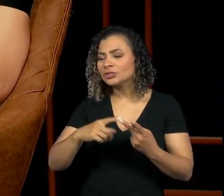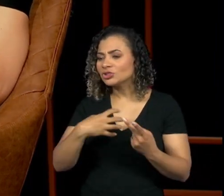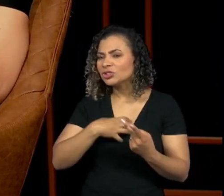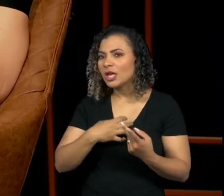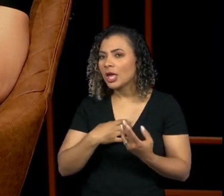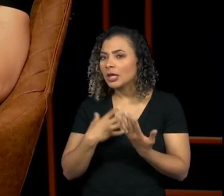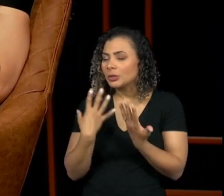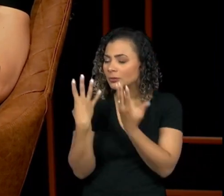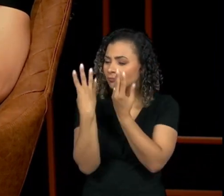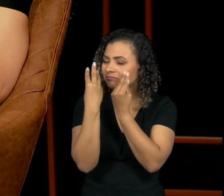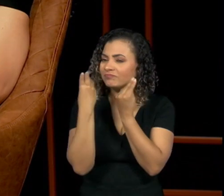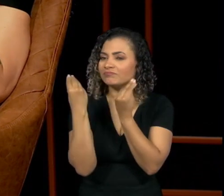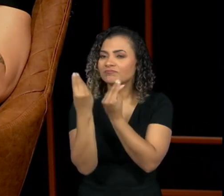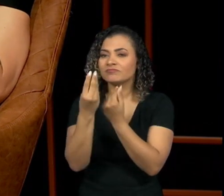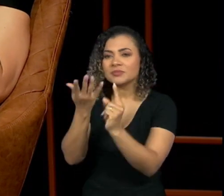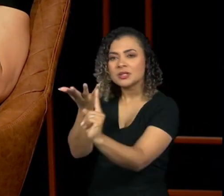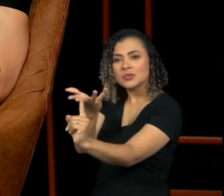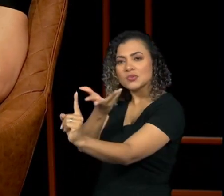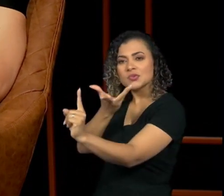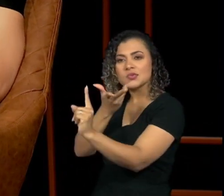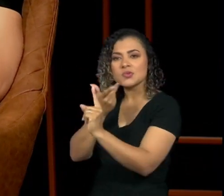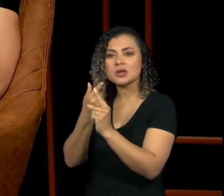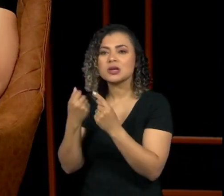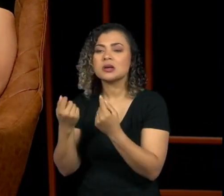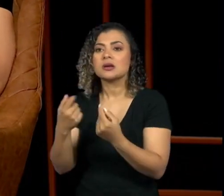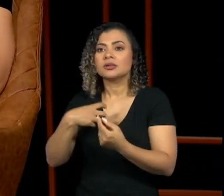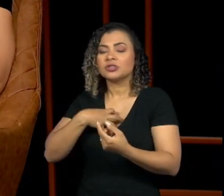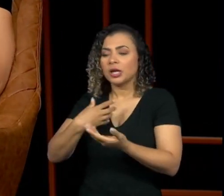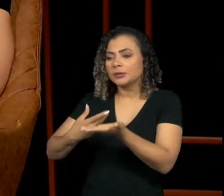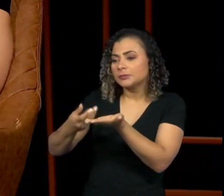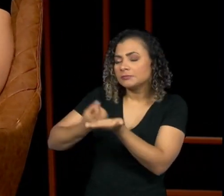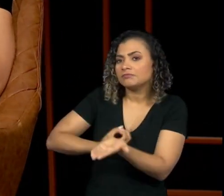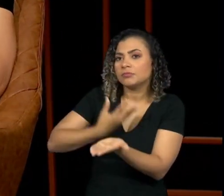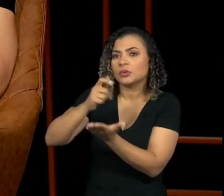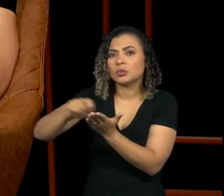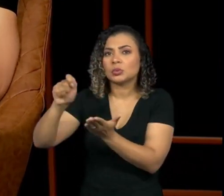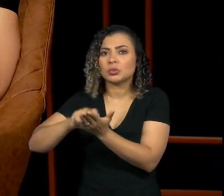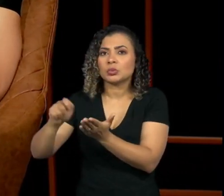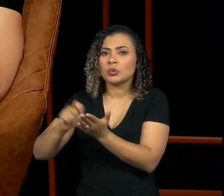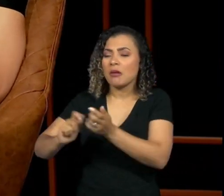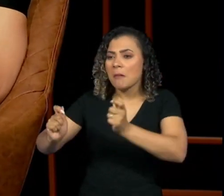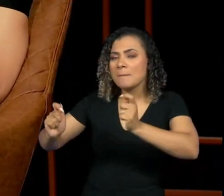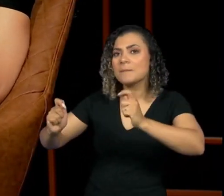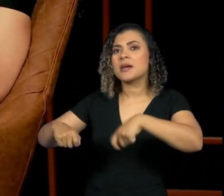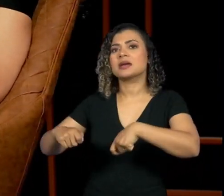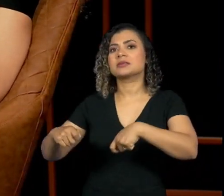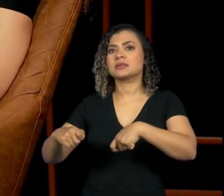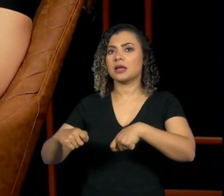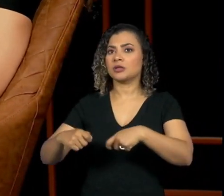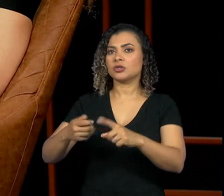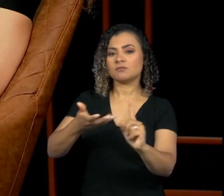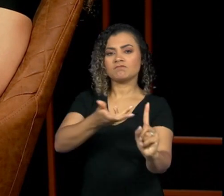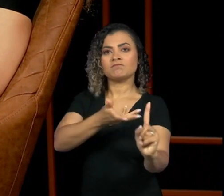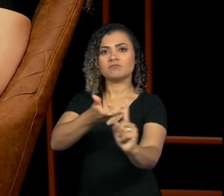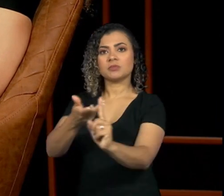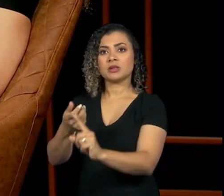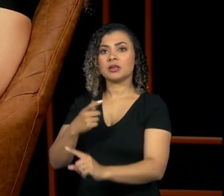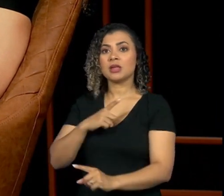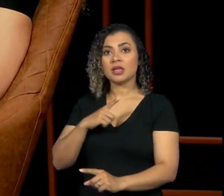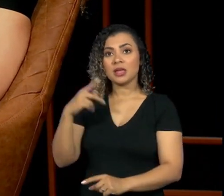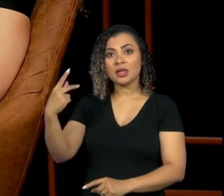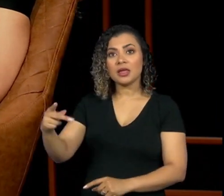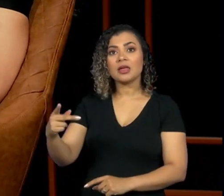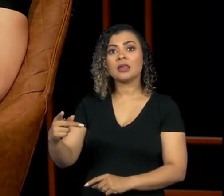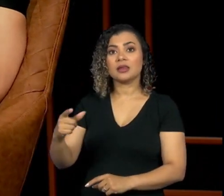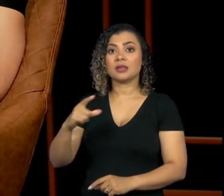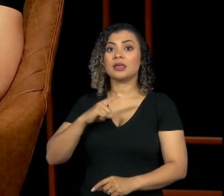charme, sensualidade, genialidade, articulação, profundidade, capacidade do oculto. Belchior tem 6 planetas, em Escorpião